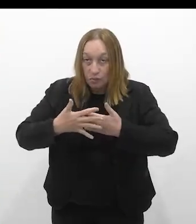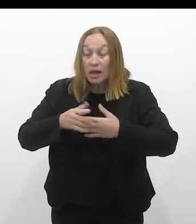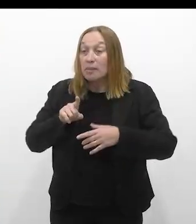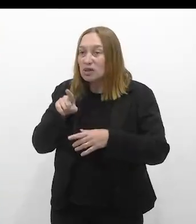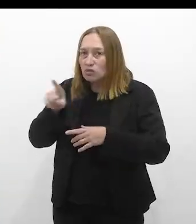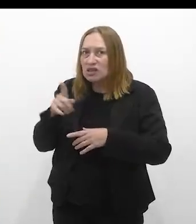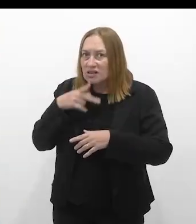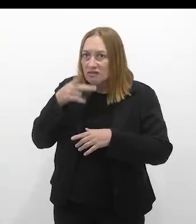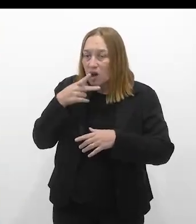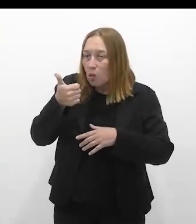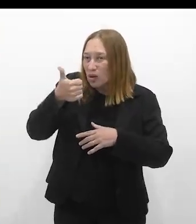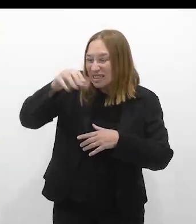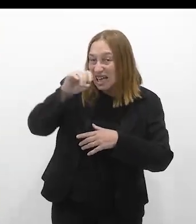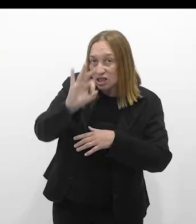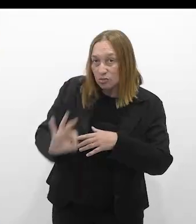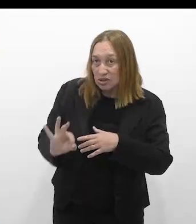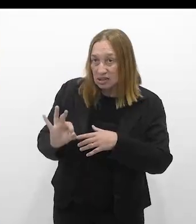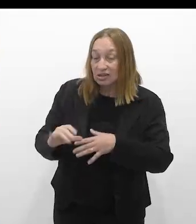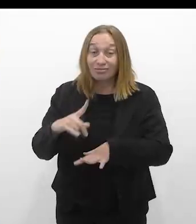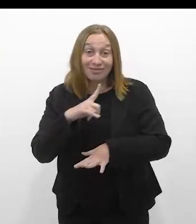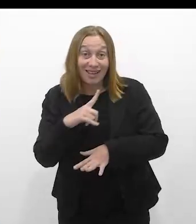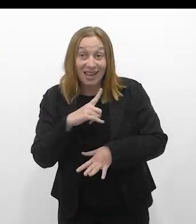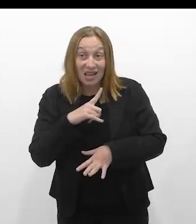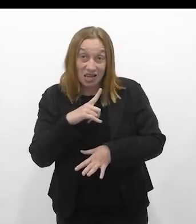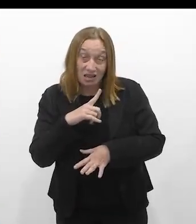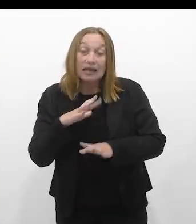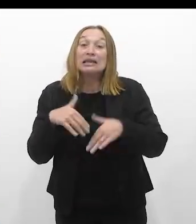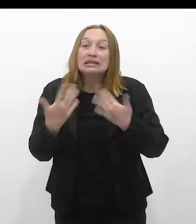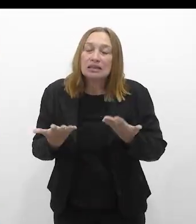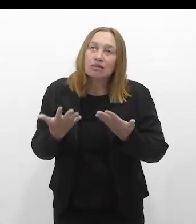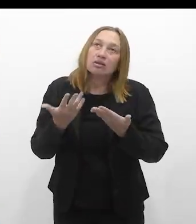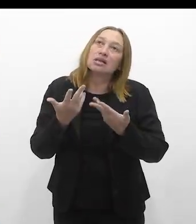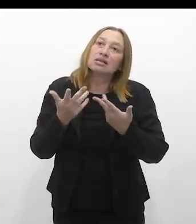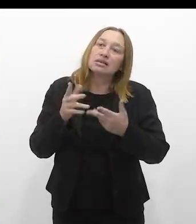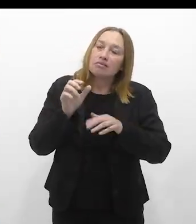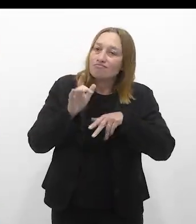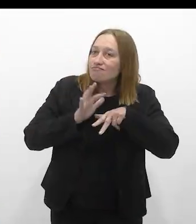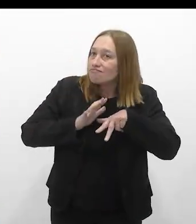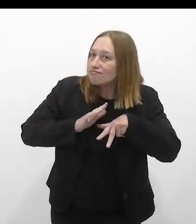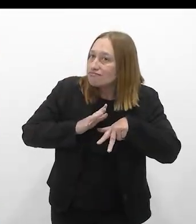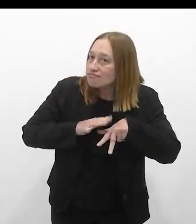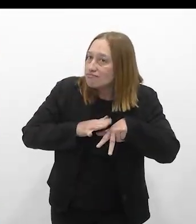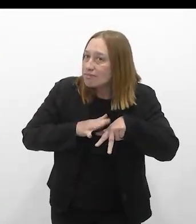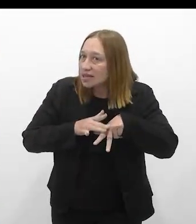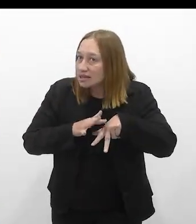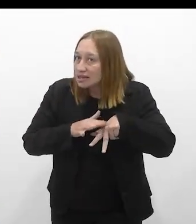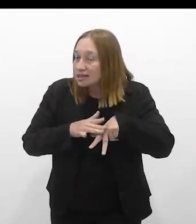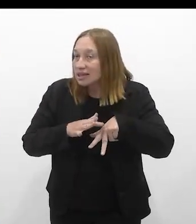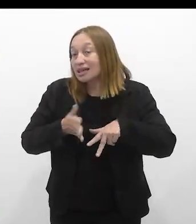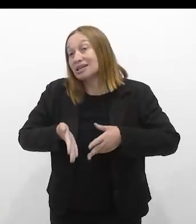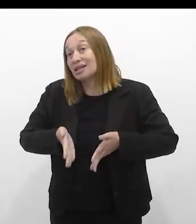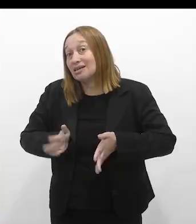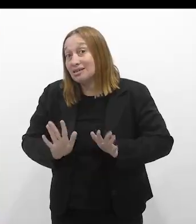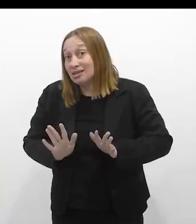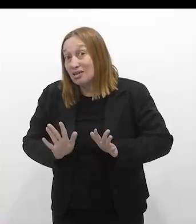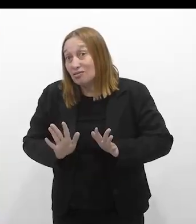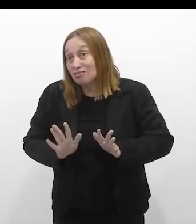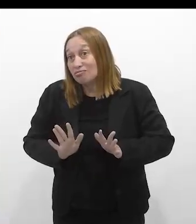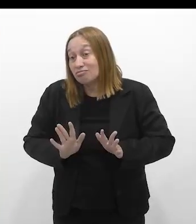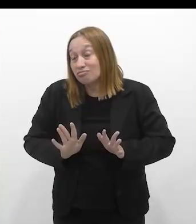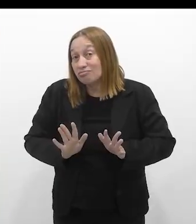como você falou, 10% vão ter. Então, essa paciente, ela nasceu predisposta ou